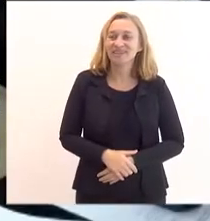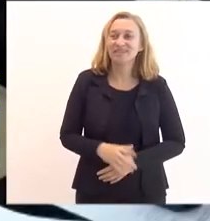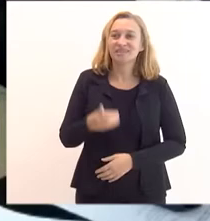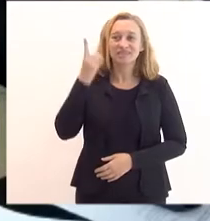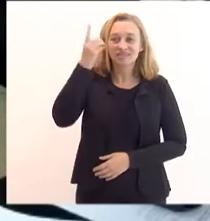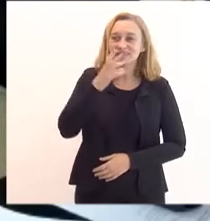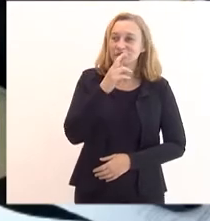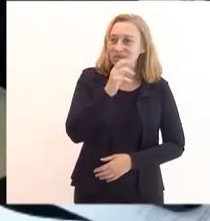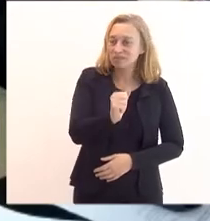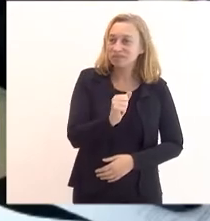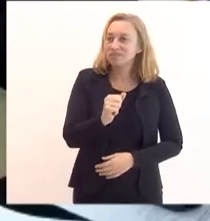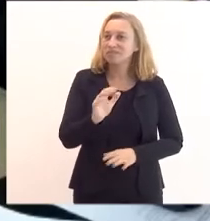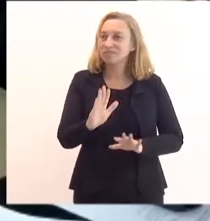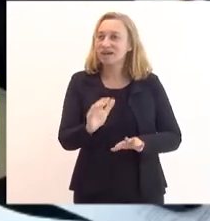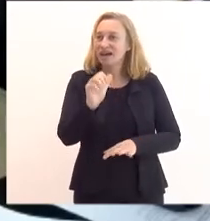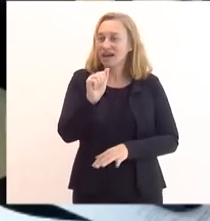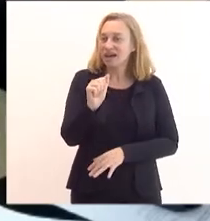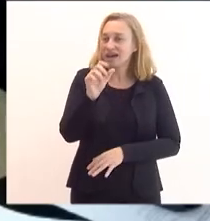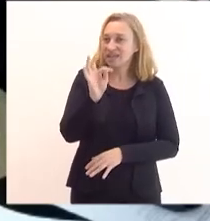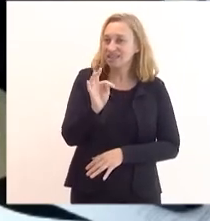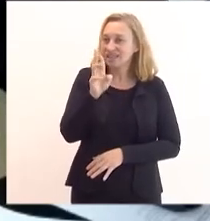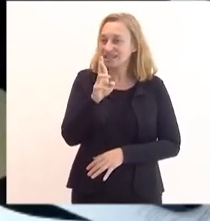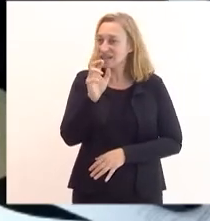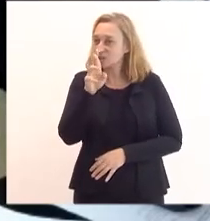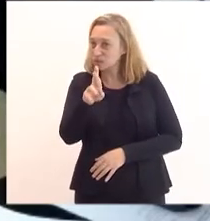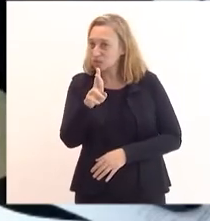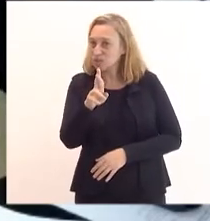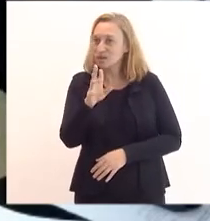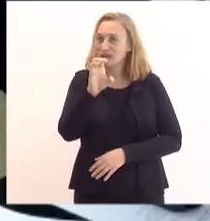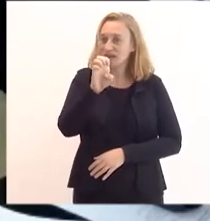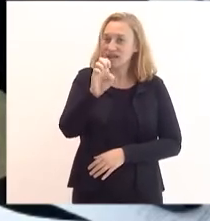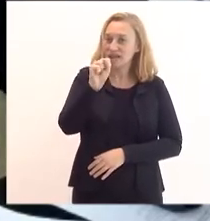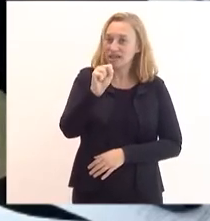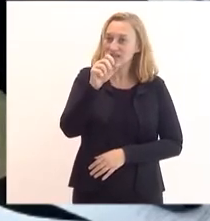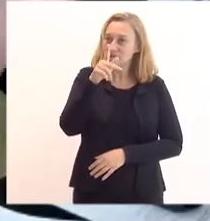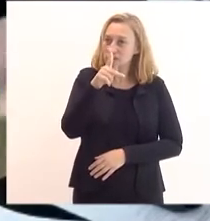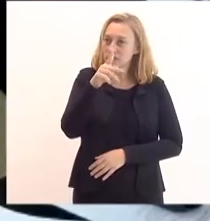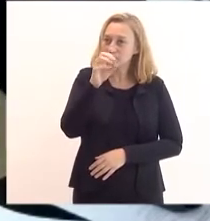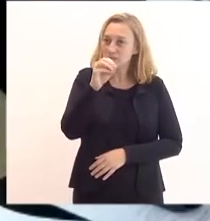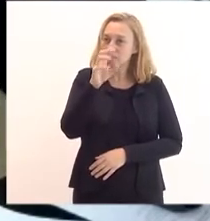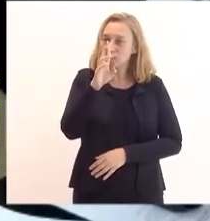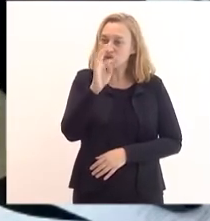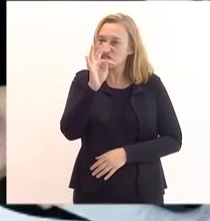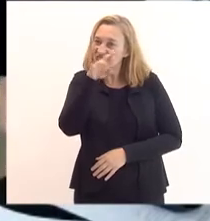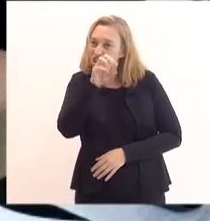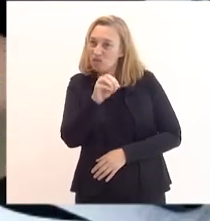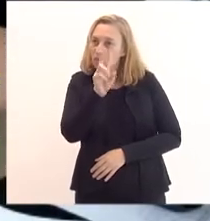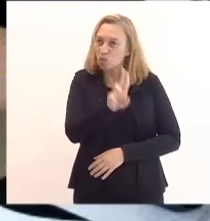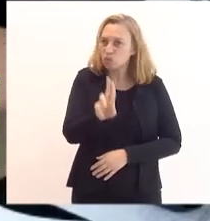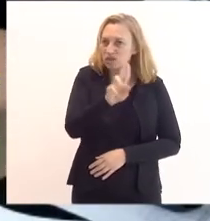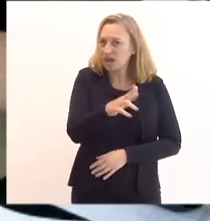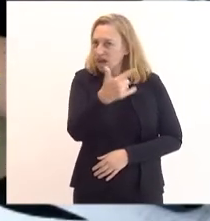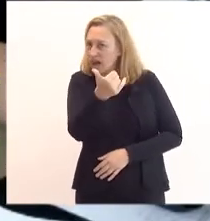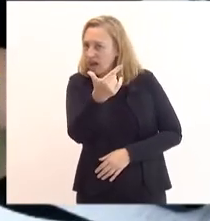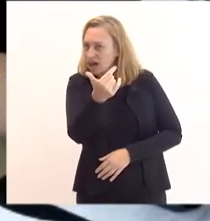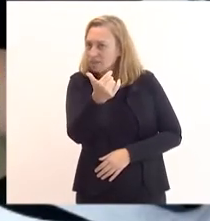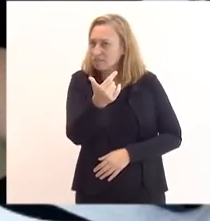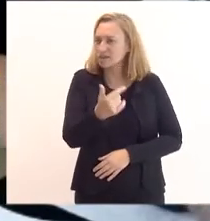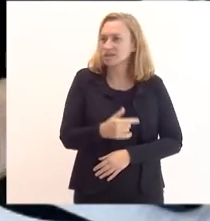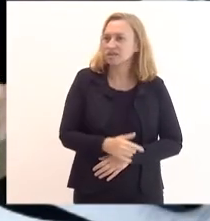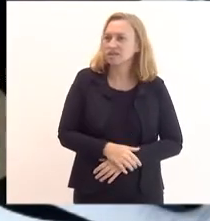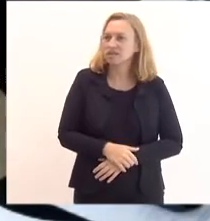o atirador esportivo e as condições em que ele pode usar arma, portar arma,